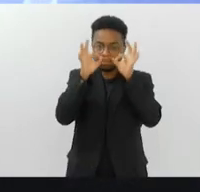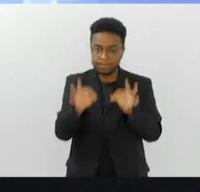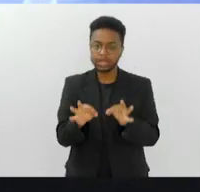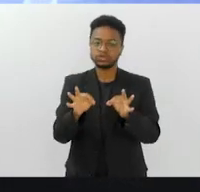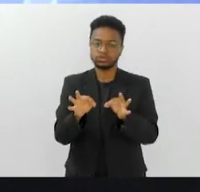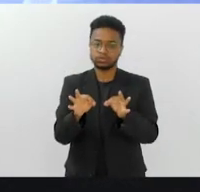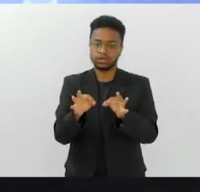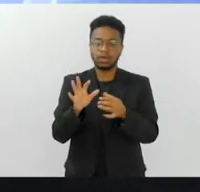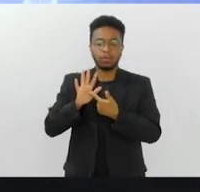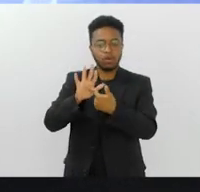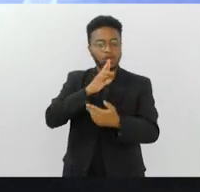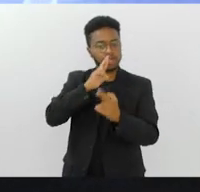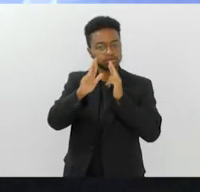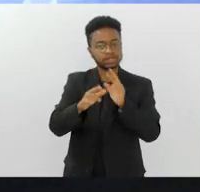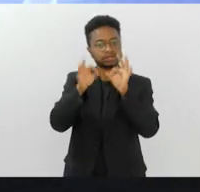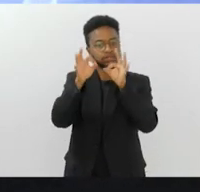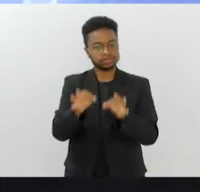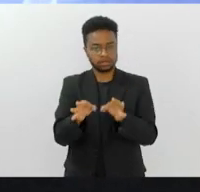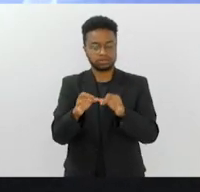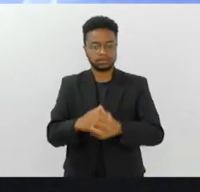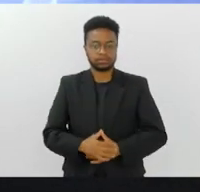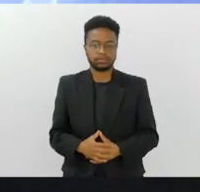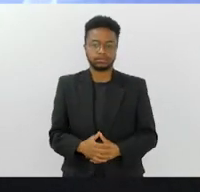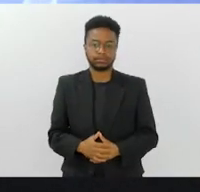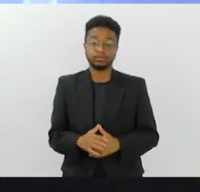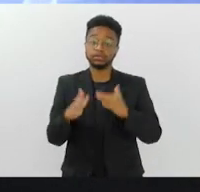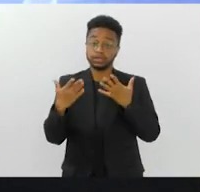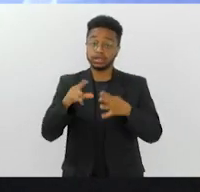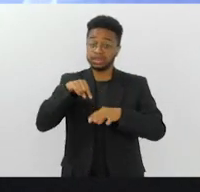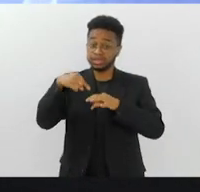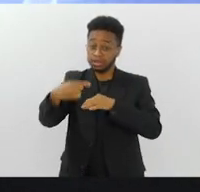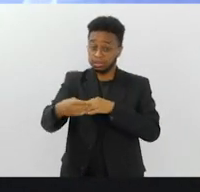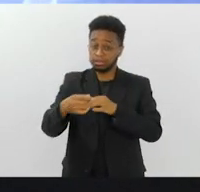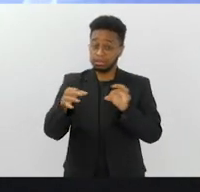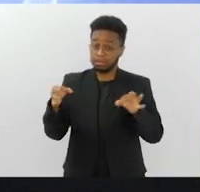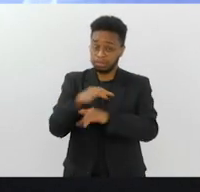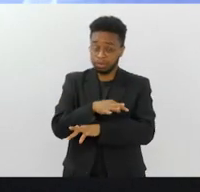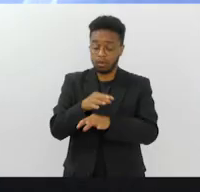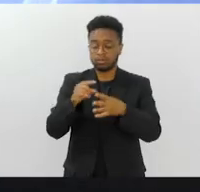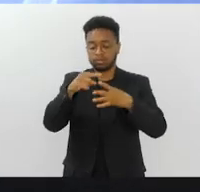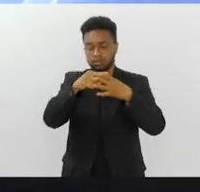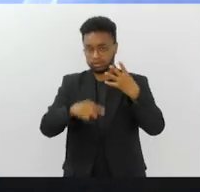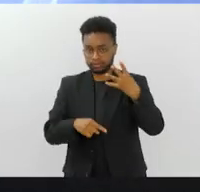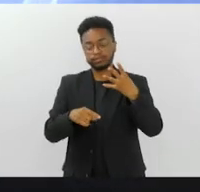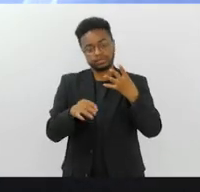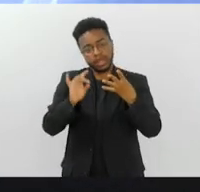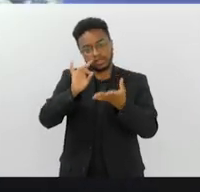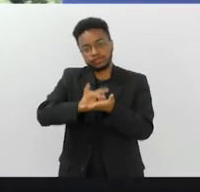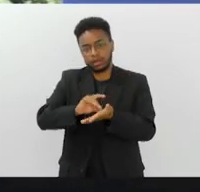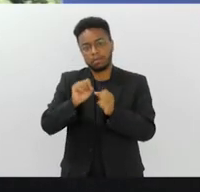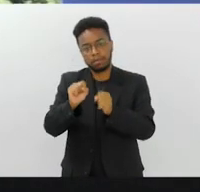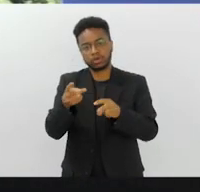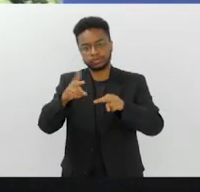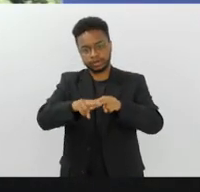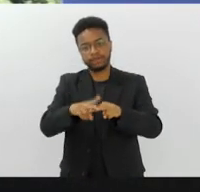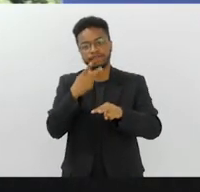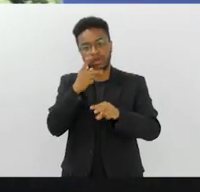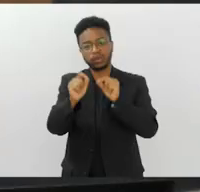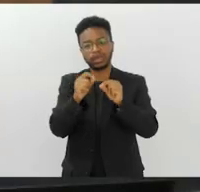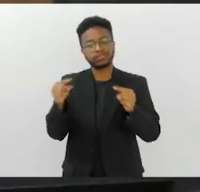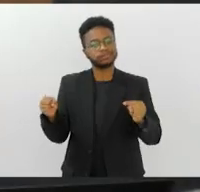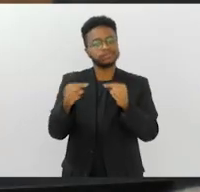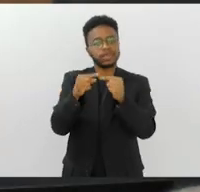dar um resultado ali pro operador então fechando esse quatro ciclo aí nós dizemos que tem um reconhecimento